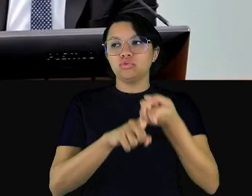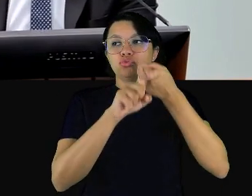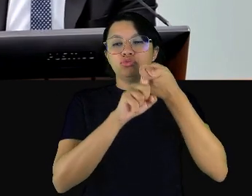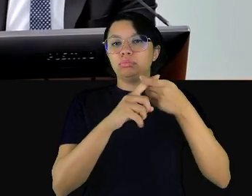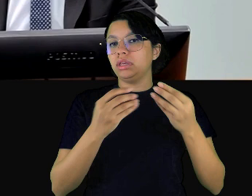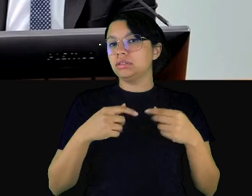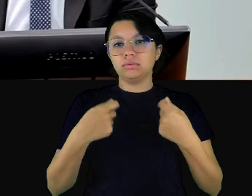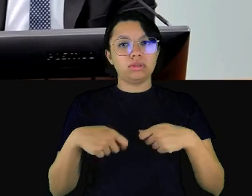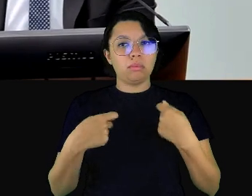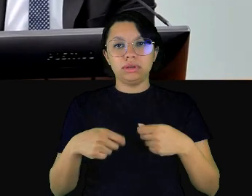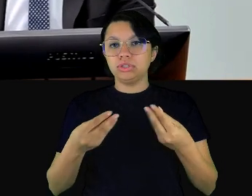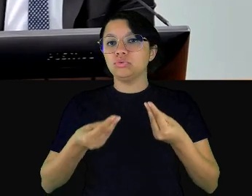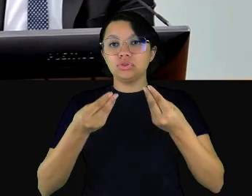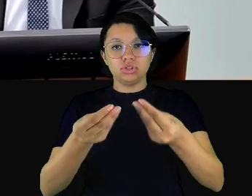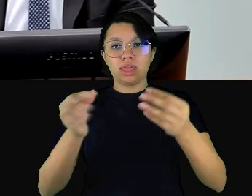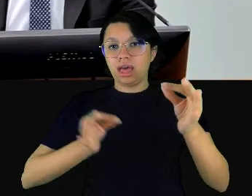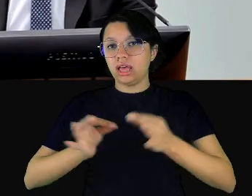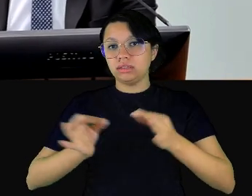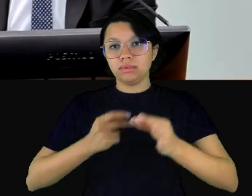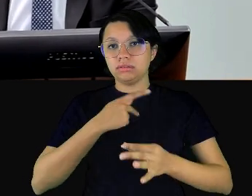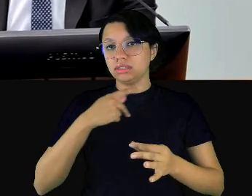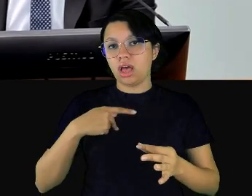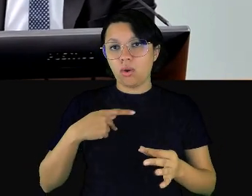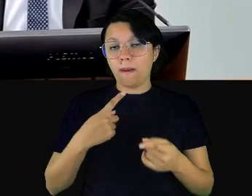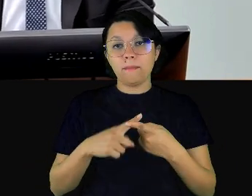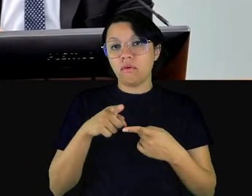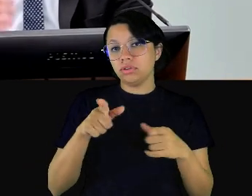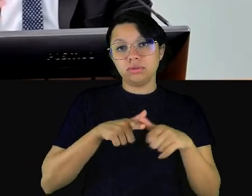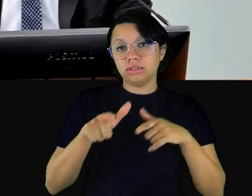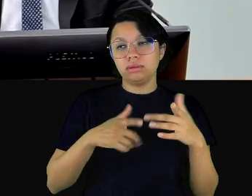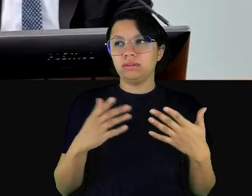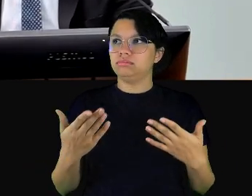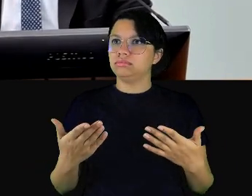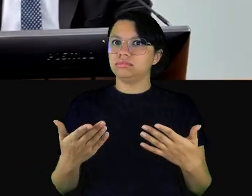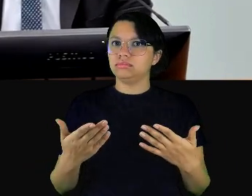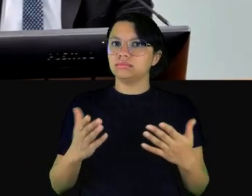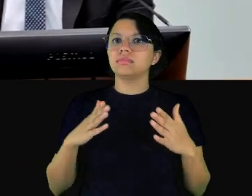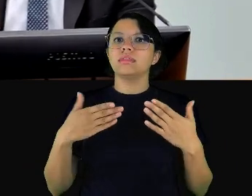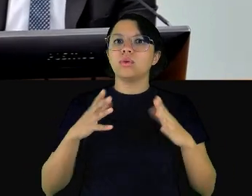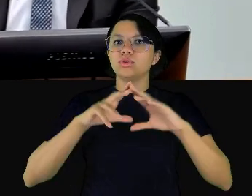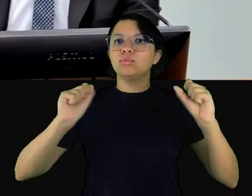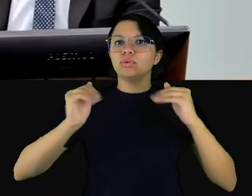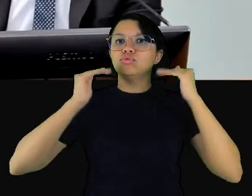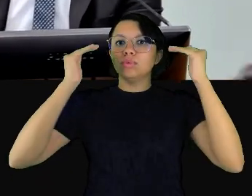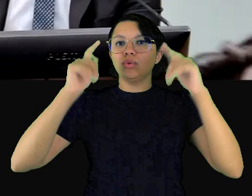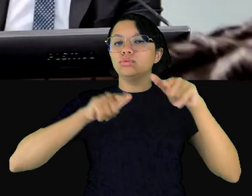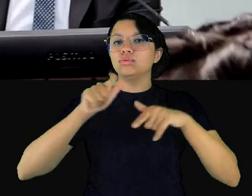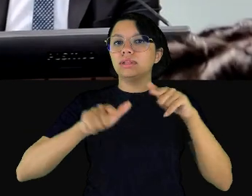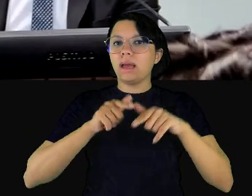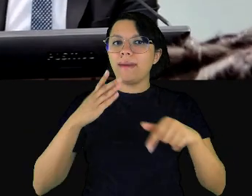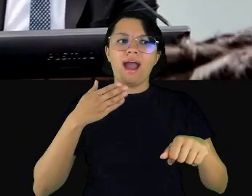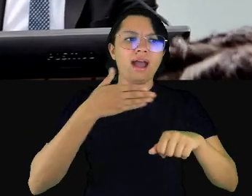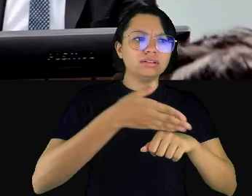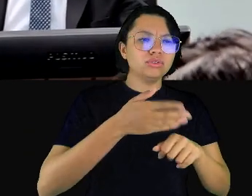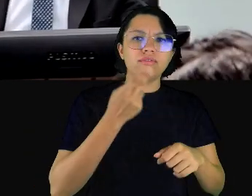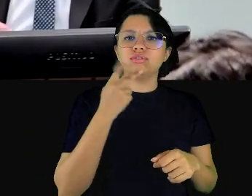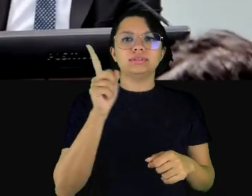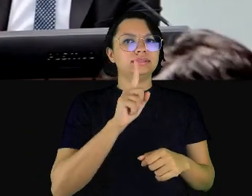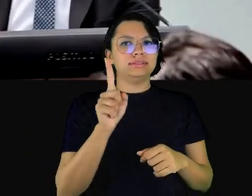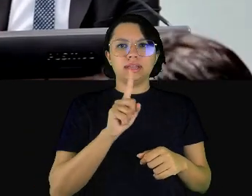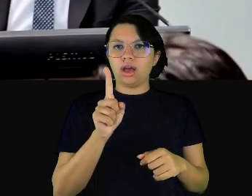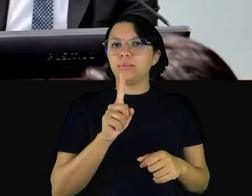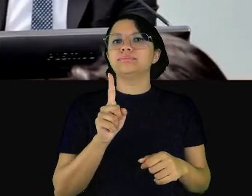esse benefício, porque afinal de contas você não está trabalhando. E aí o Tribunal Superior do Trabalho teve que intervir, falando: não,